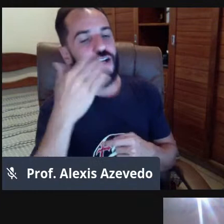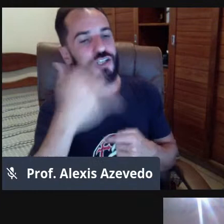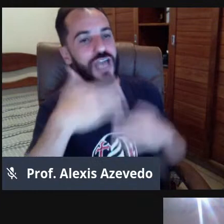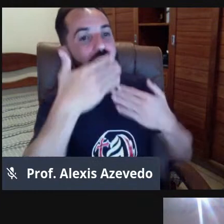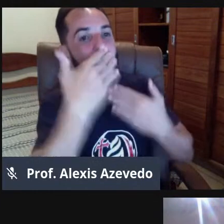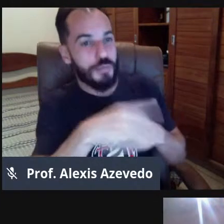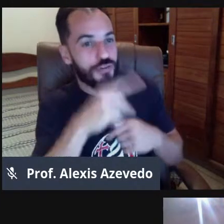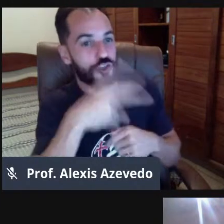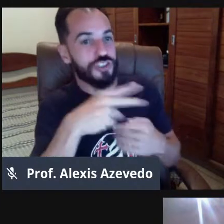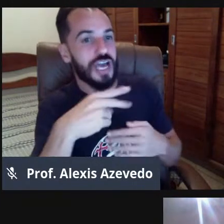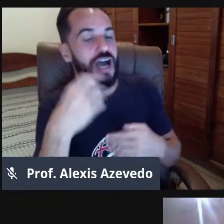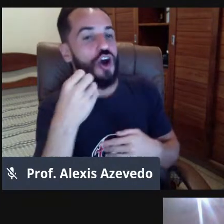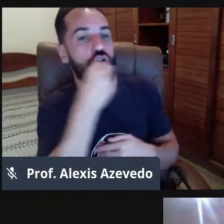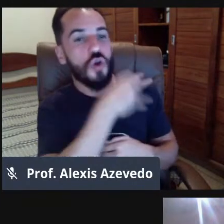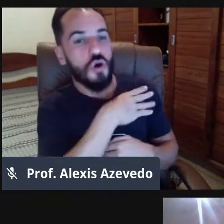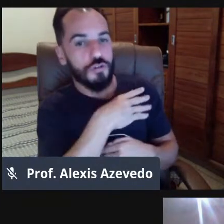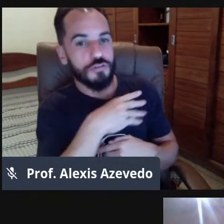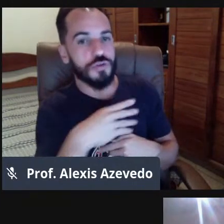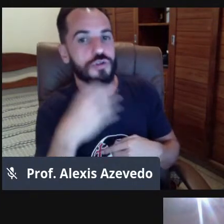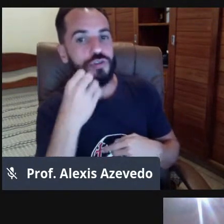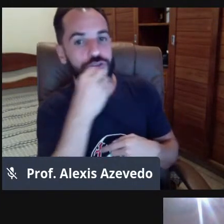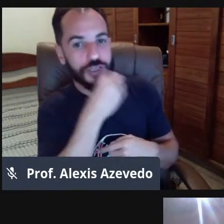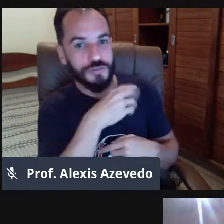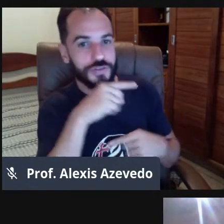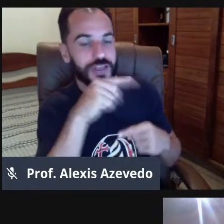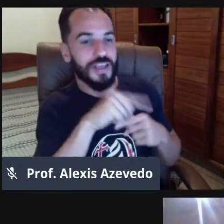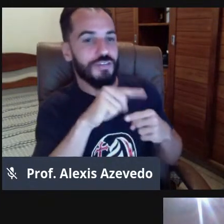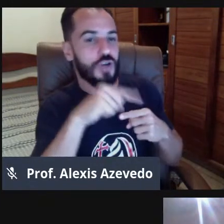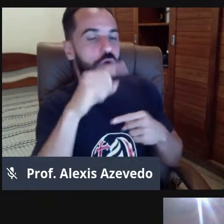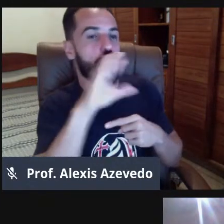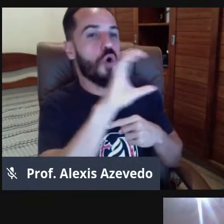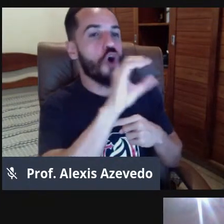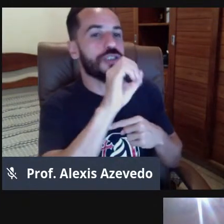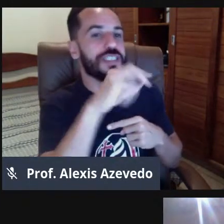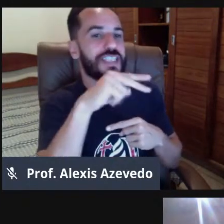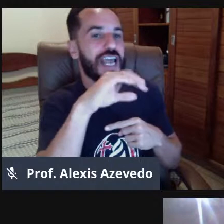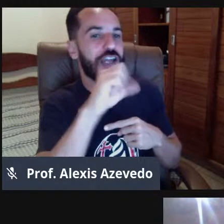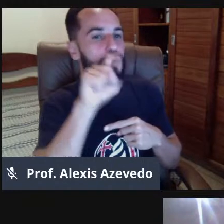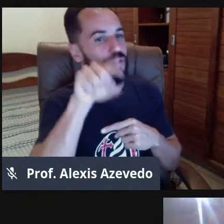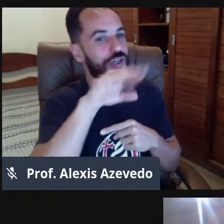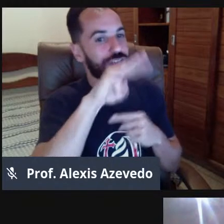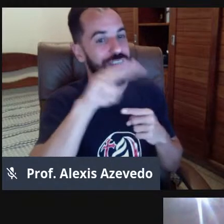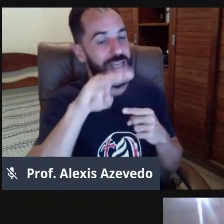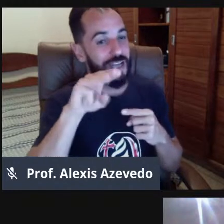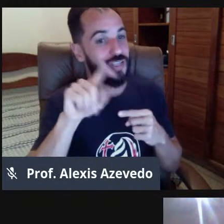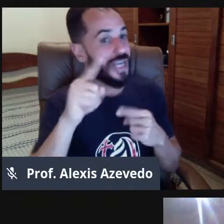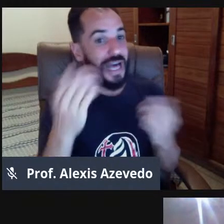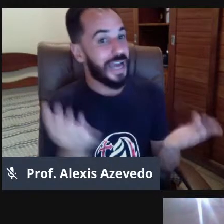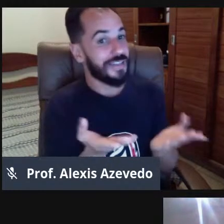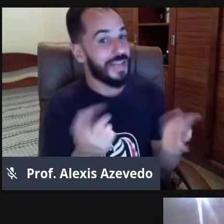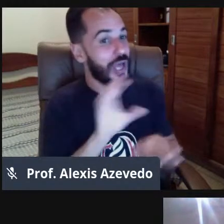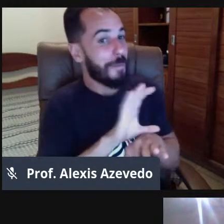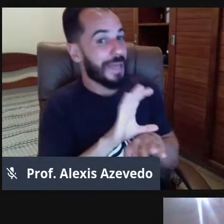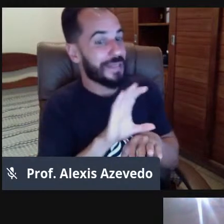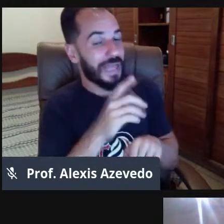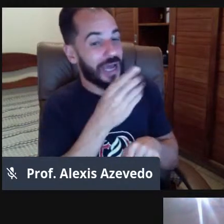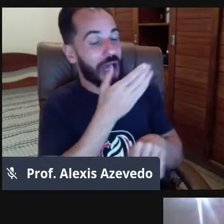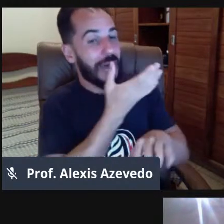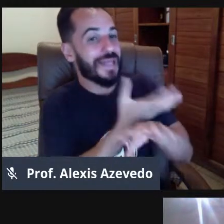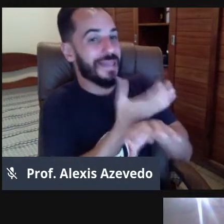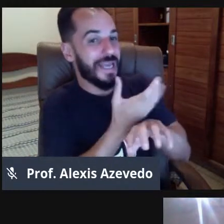do projeto pedagógico, já ter aprovado pelo COET, ele ainda não foi implantado. Então, a professora Fátima estava até